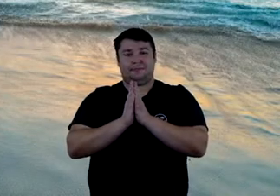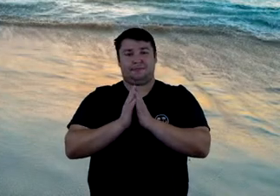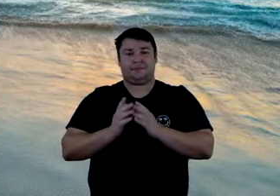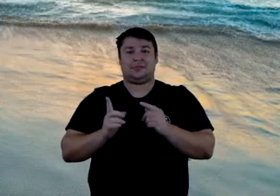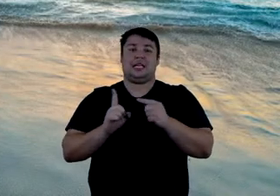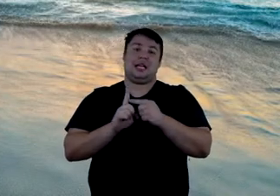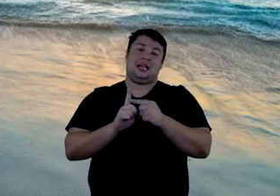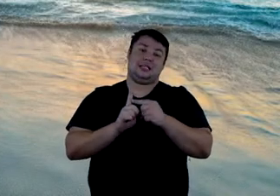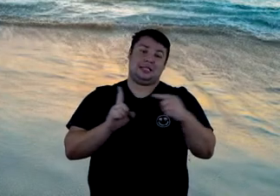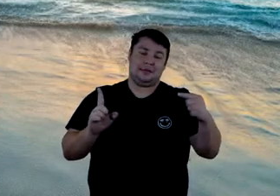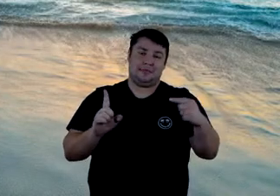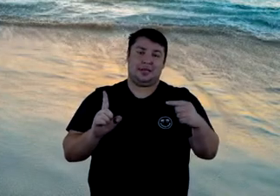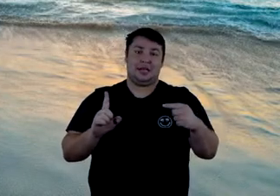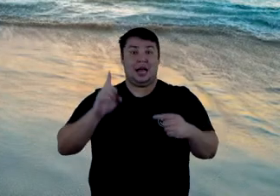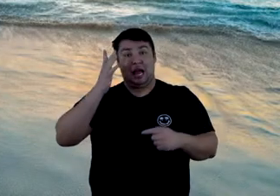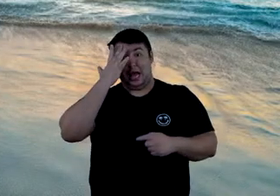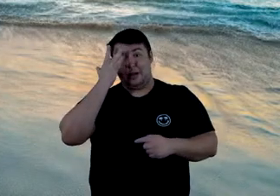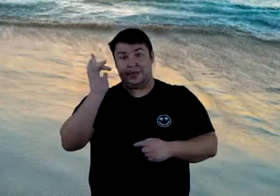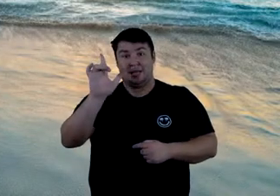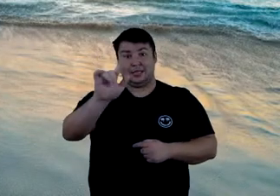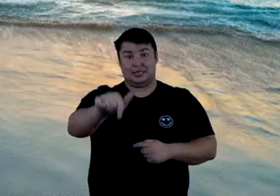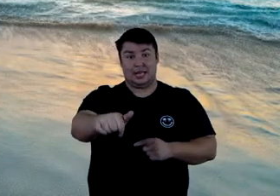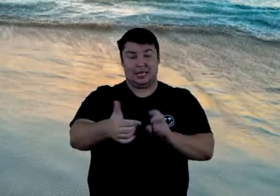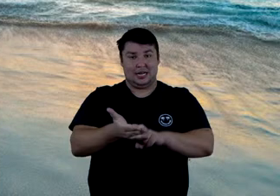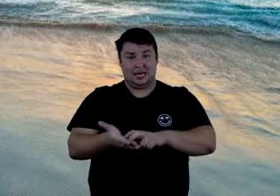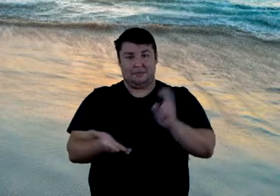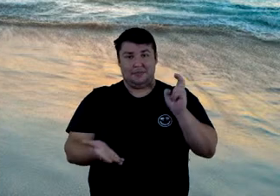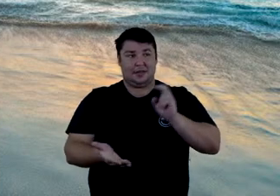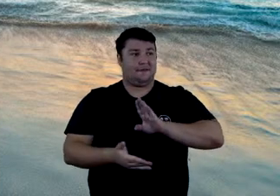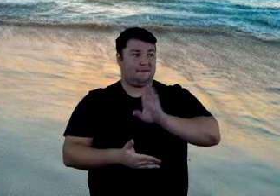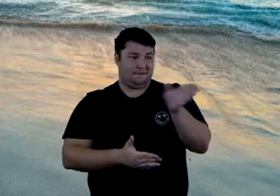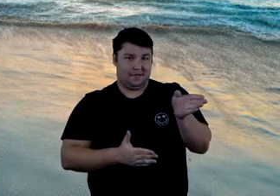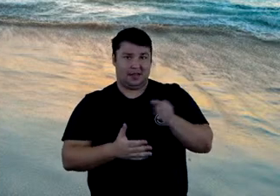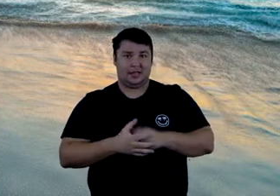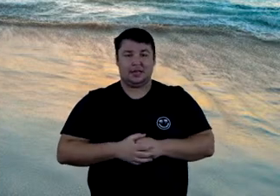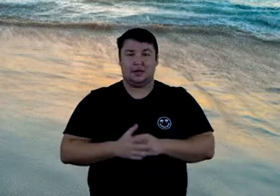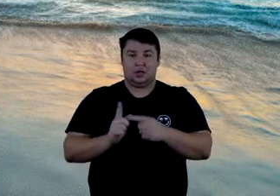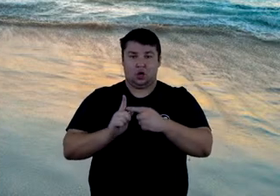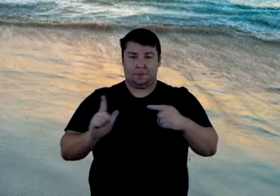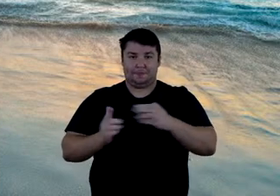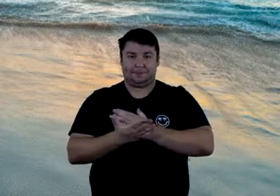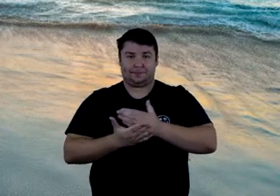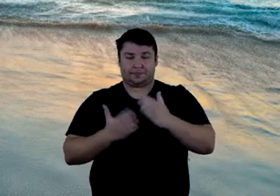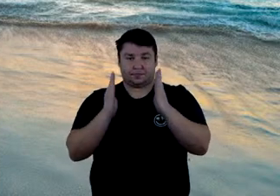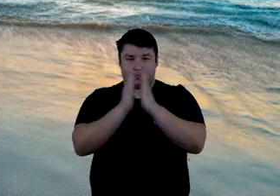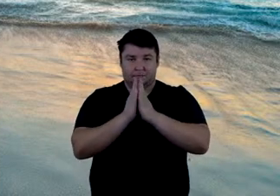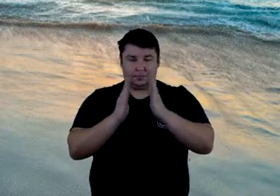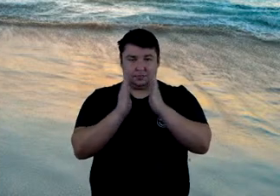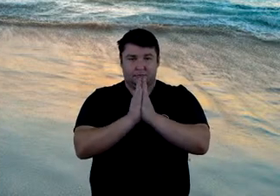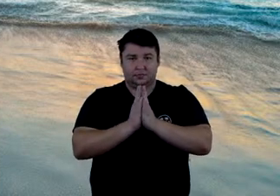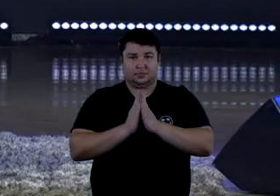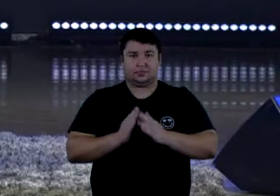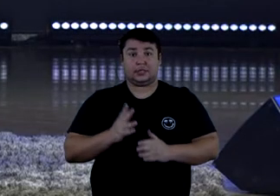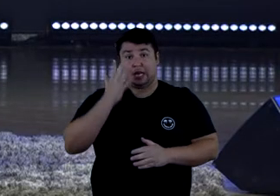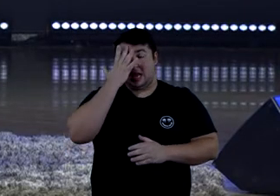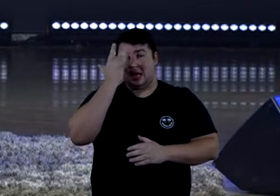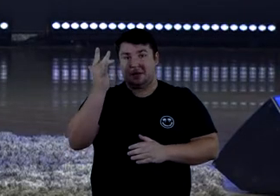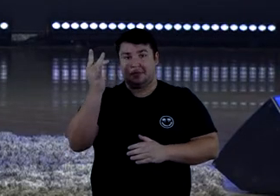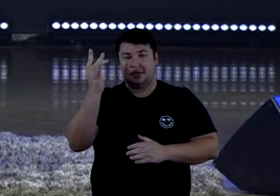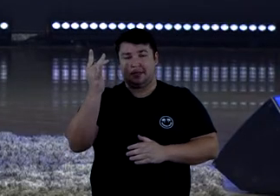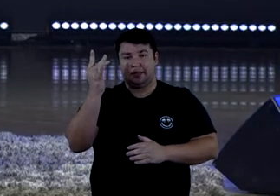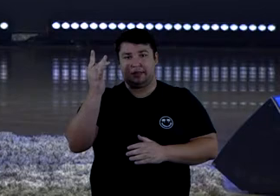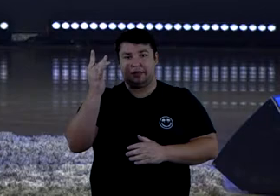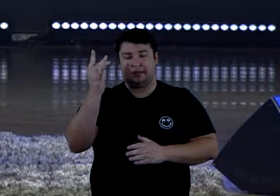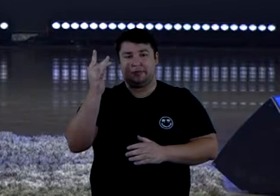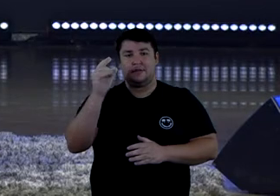da manhã na capela, que é do outro lado da rua, compareça lá para começar a tua semana orando, tá? Amanhã